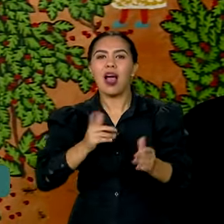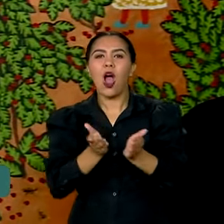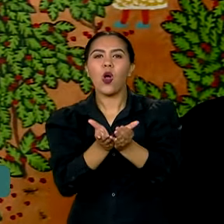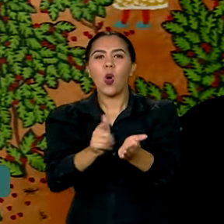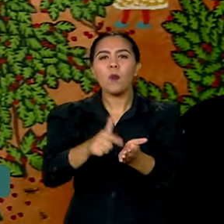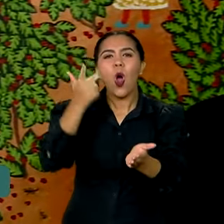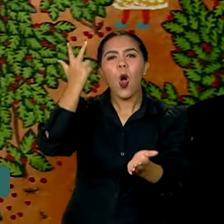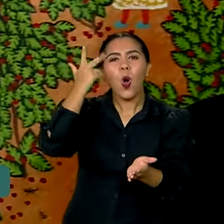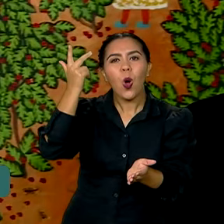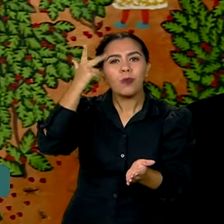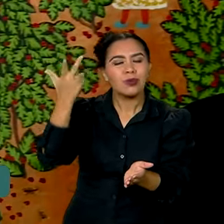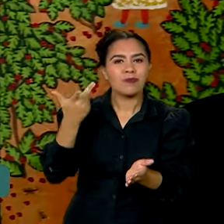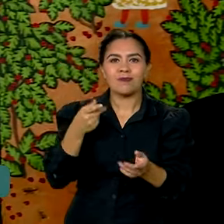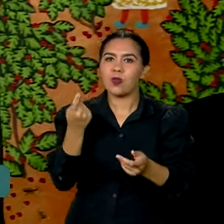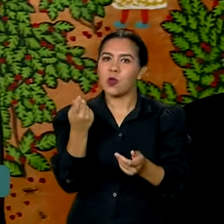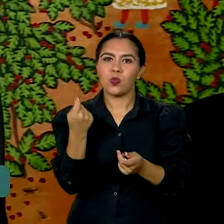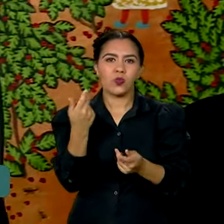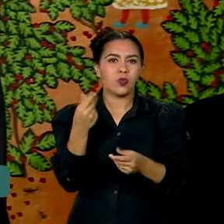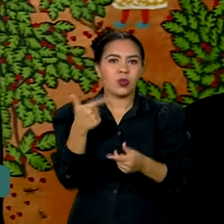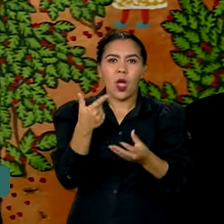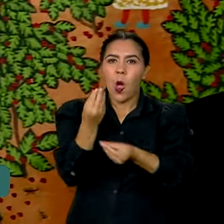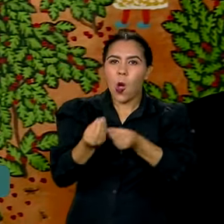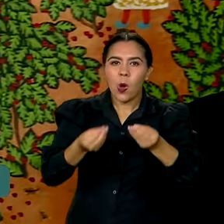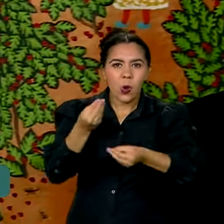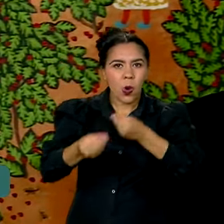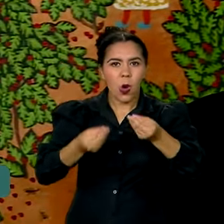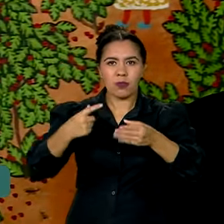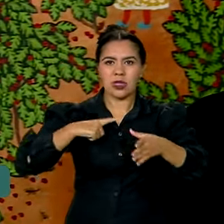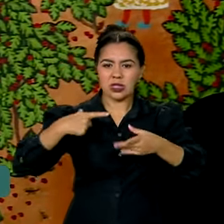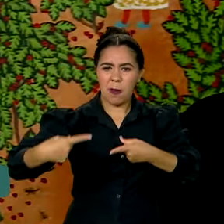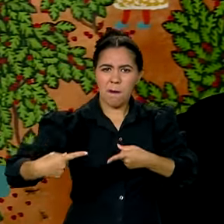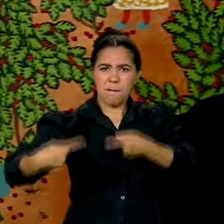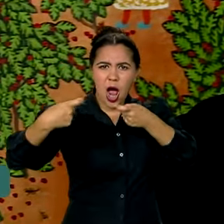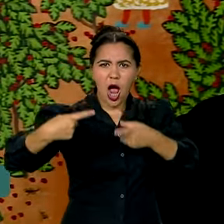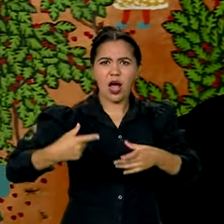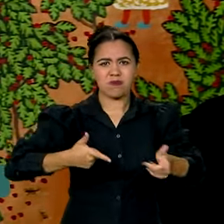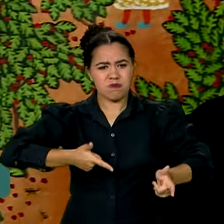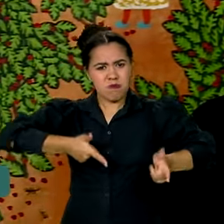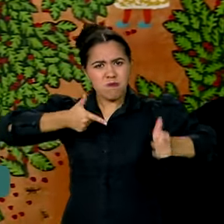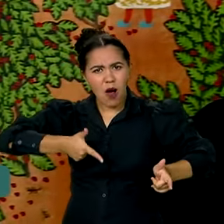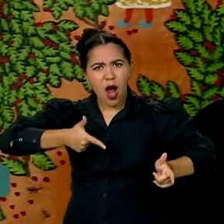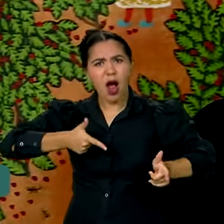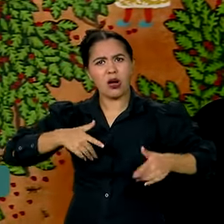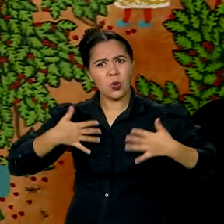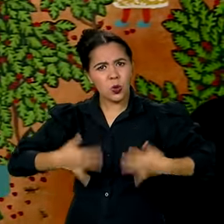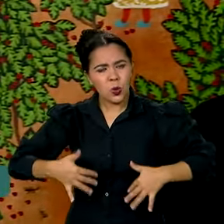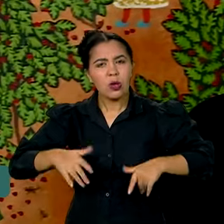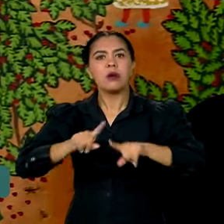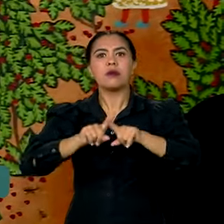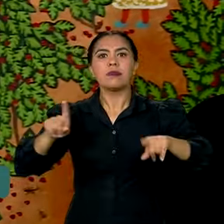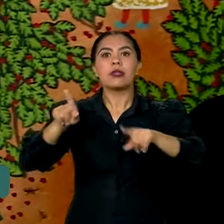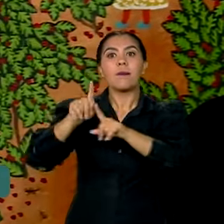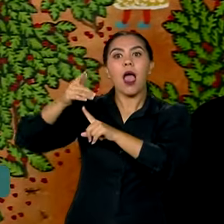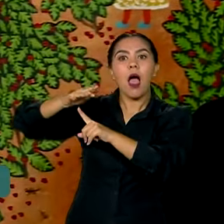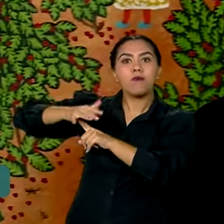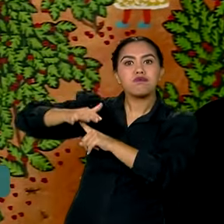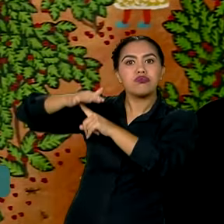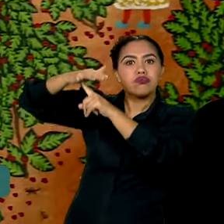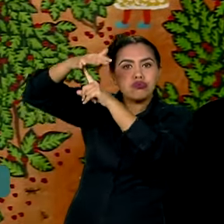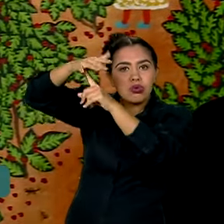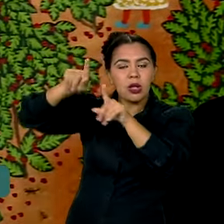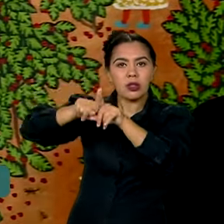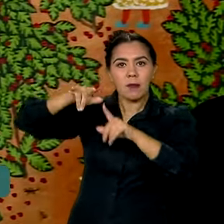para enfrentar o crime organizado, que está altamente armado com armas pesadíssimas. Helicópteros,